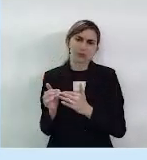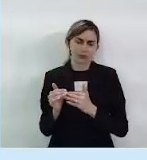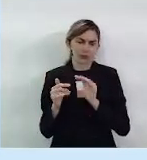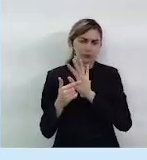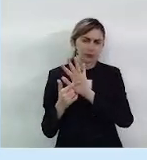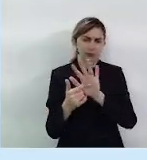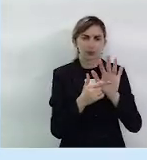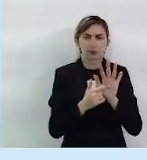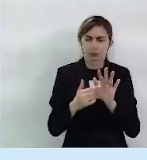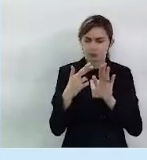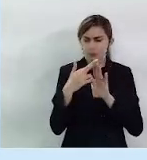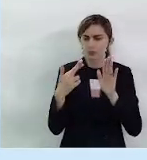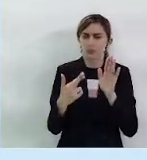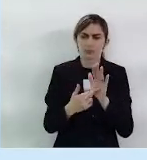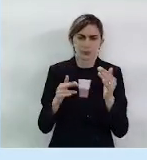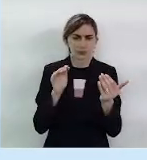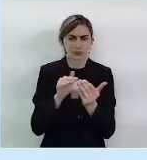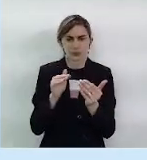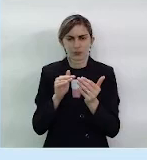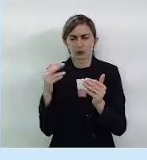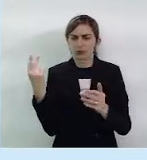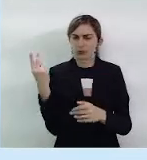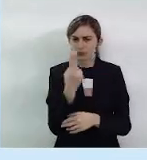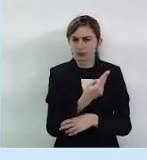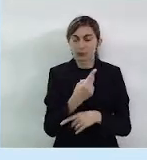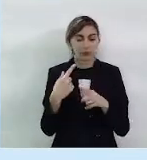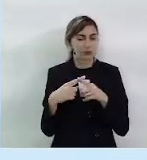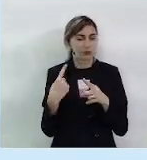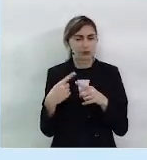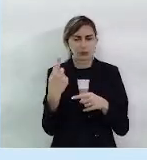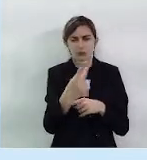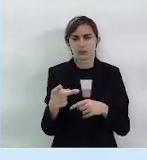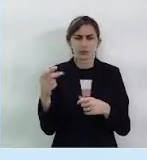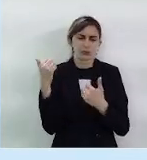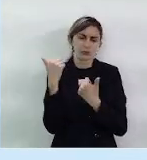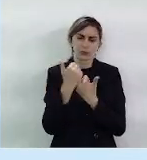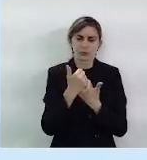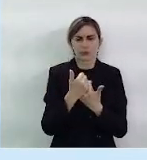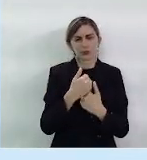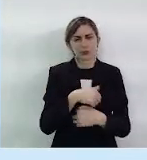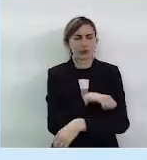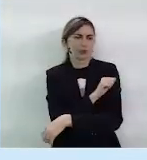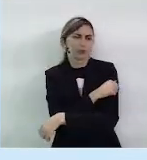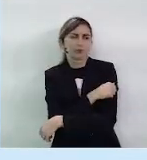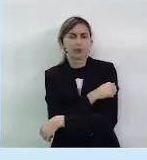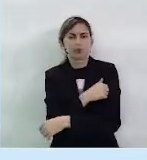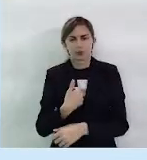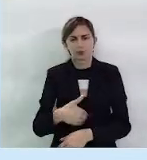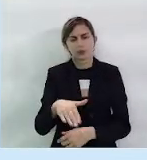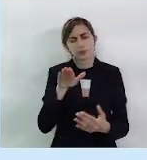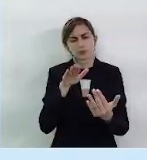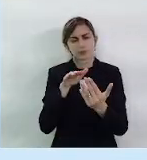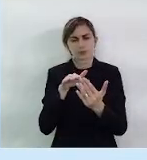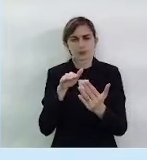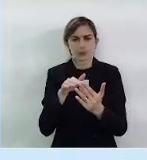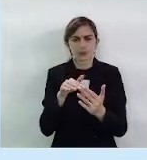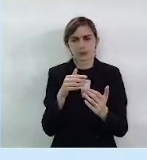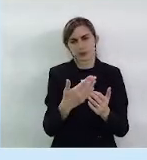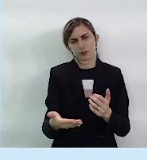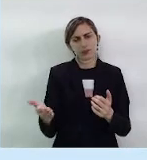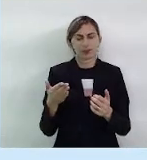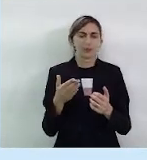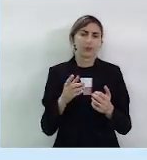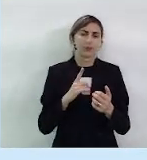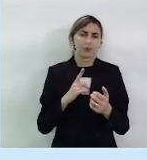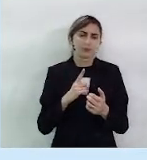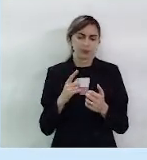vocês, às regras da concordância nominal, porque nele o substantivo alunos vai estar concordando com os seus